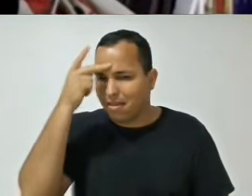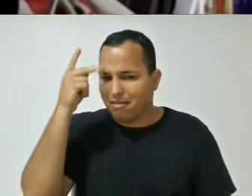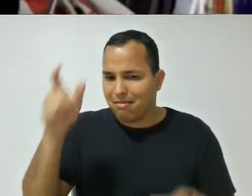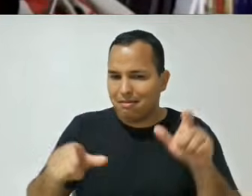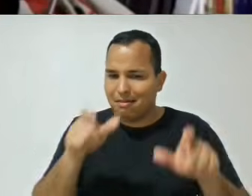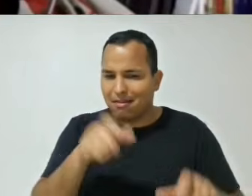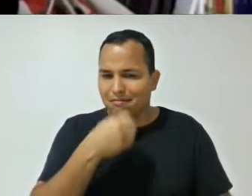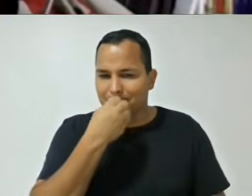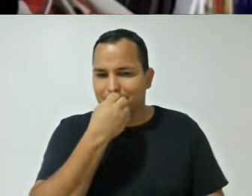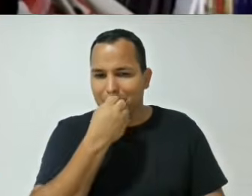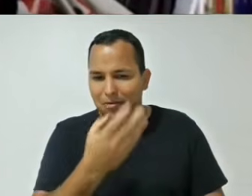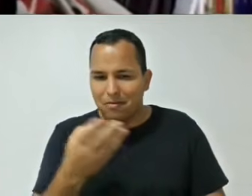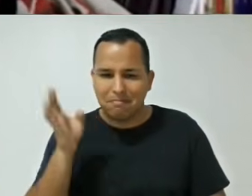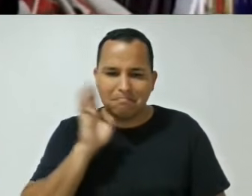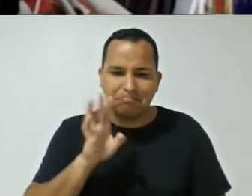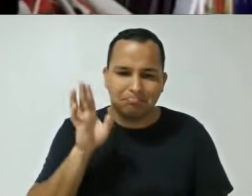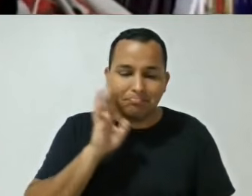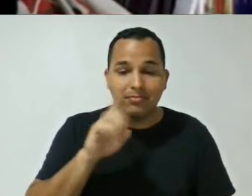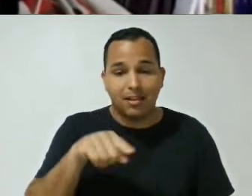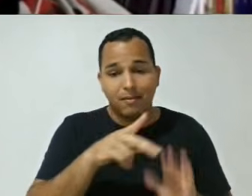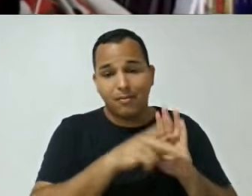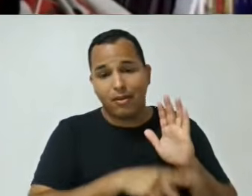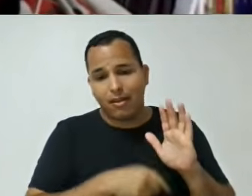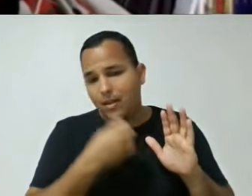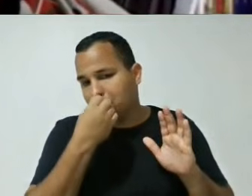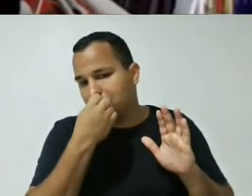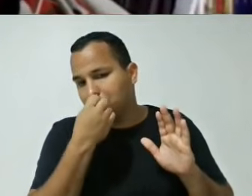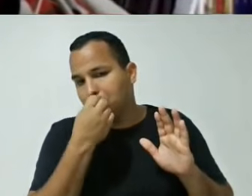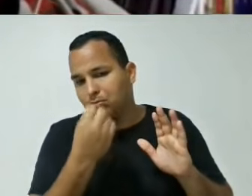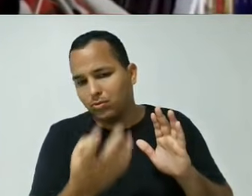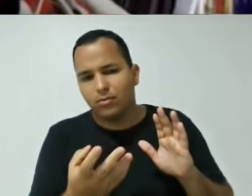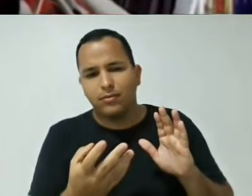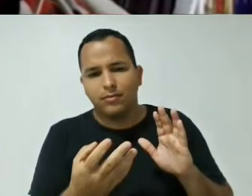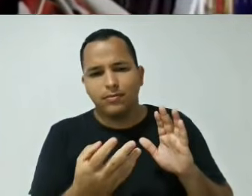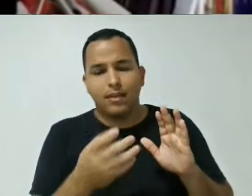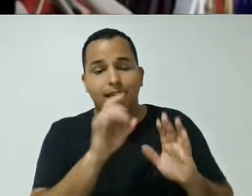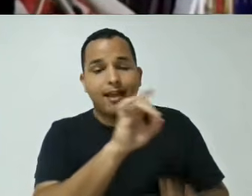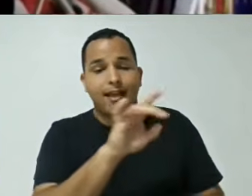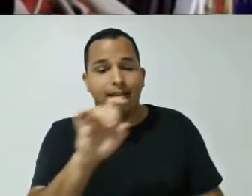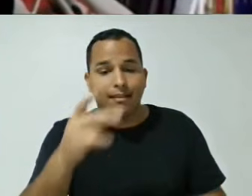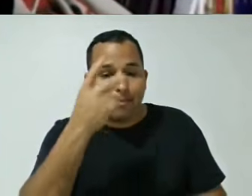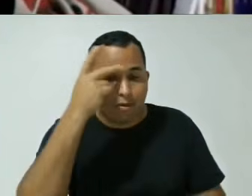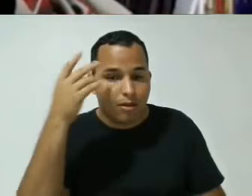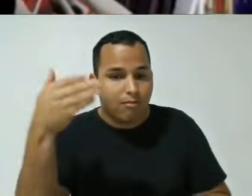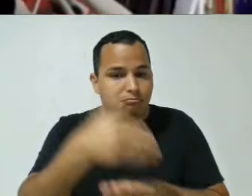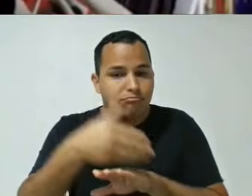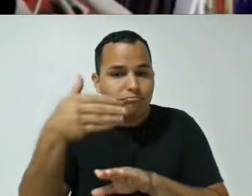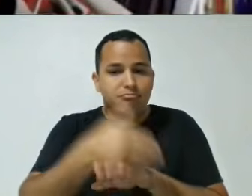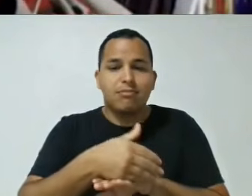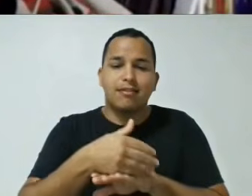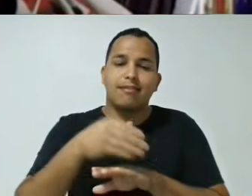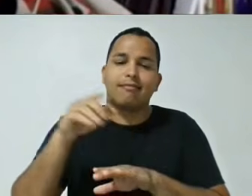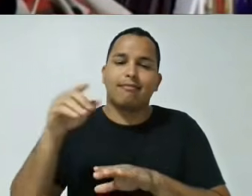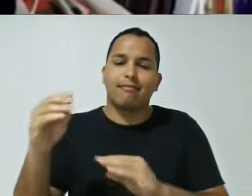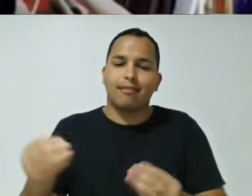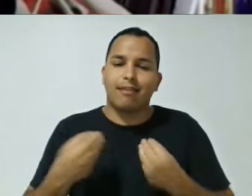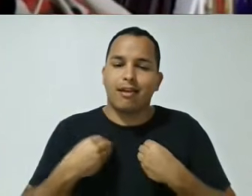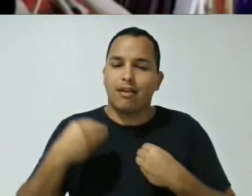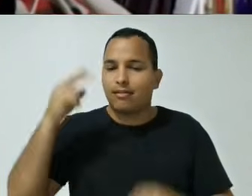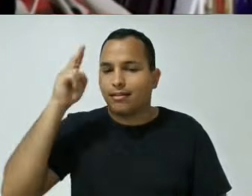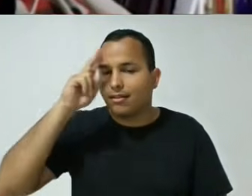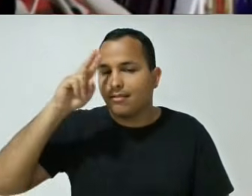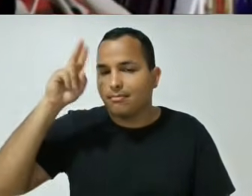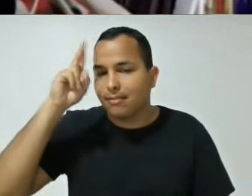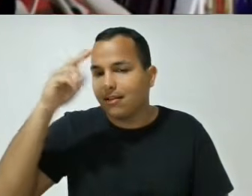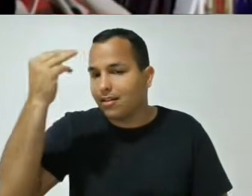Esse projeto ele tem sido muito afetuoso nesse sentido, que cada pessoa que passa por aqui traz uma história diferente, uma